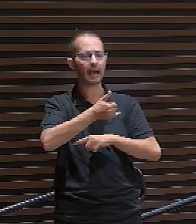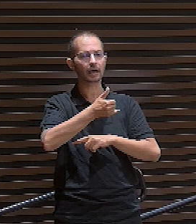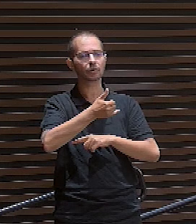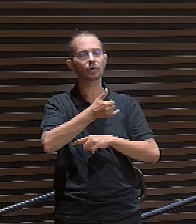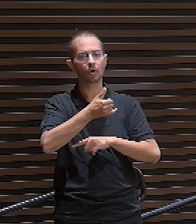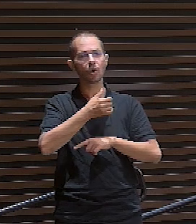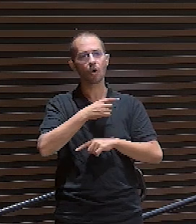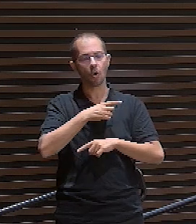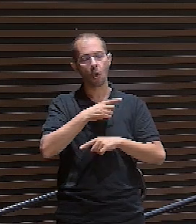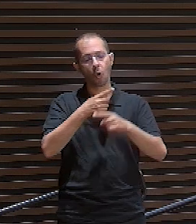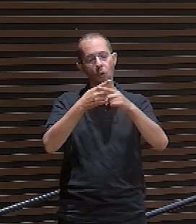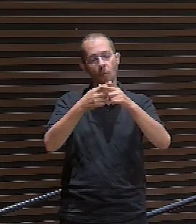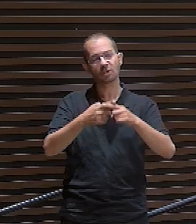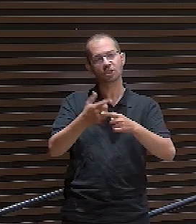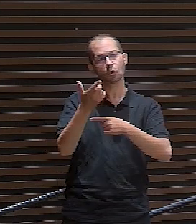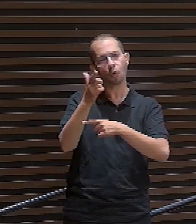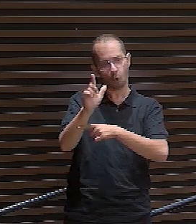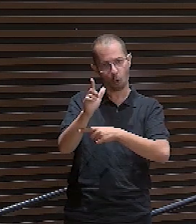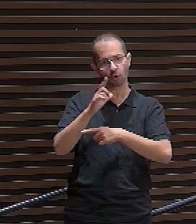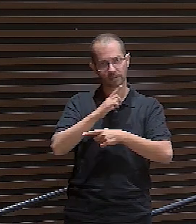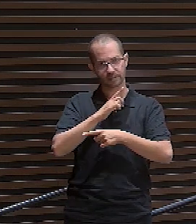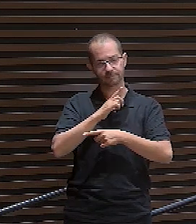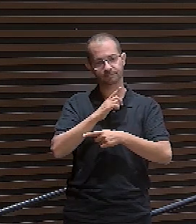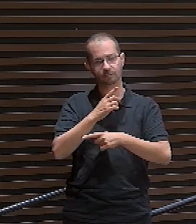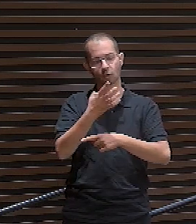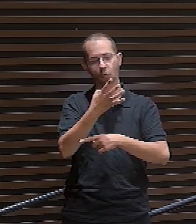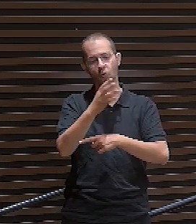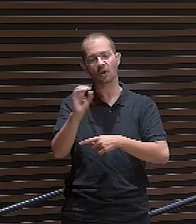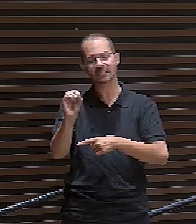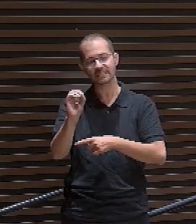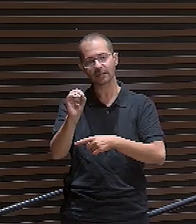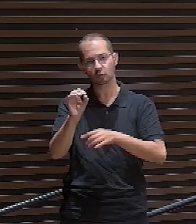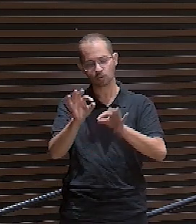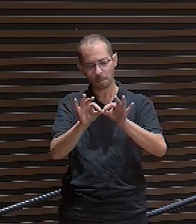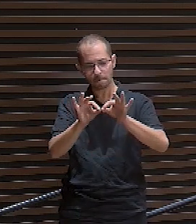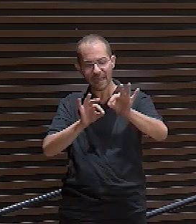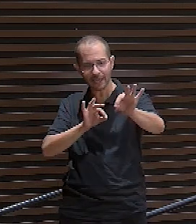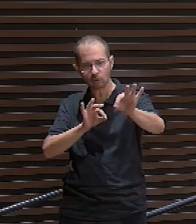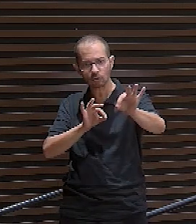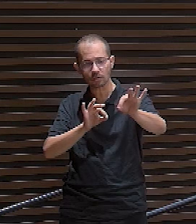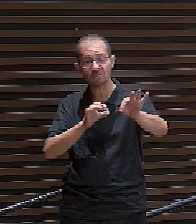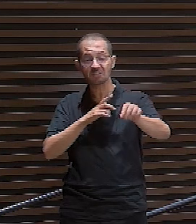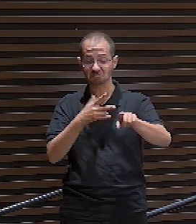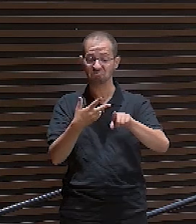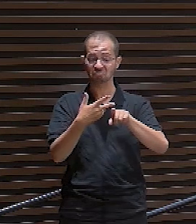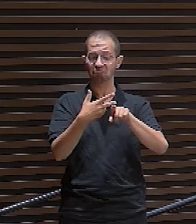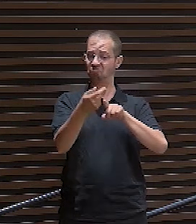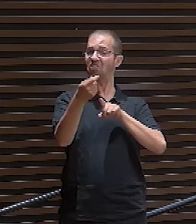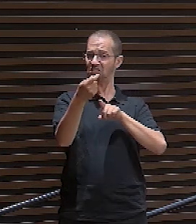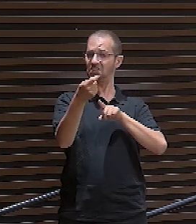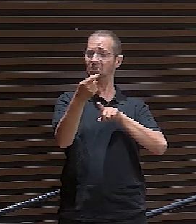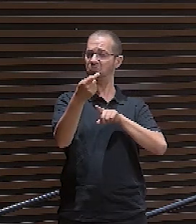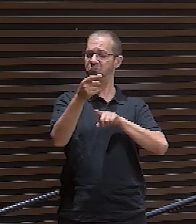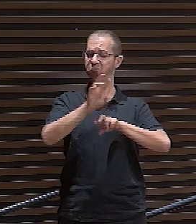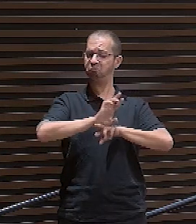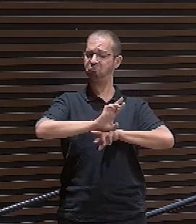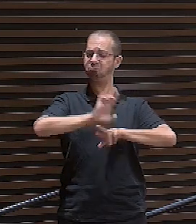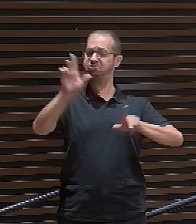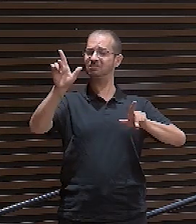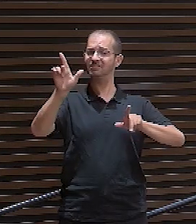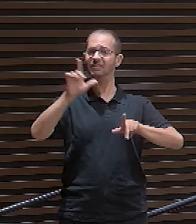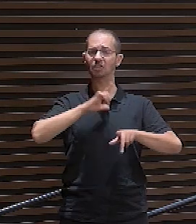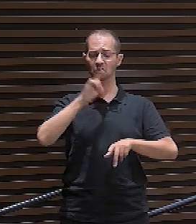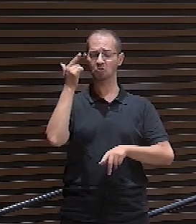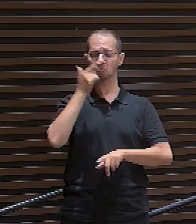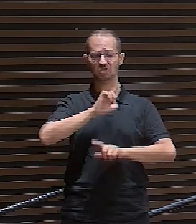outra prova de 400 metros, fora da sua especialidade, e venceu surpreendentemente, conquistando a medalha